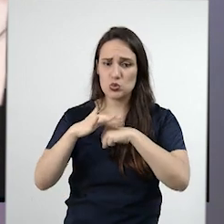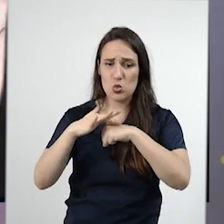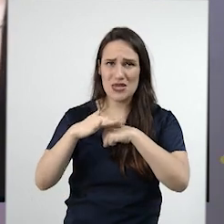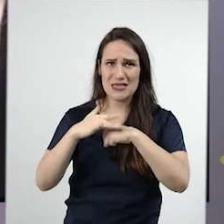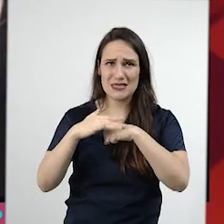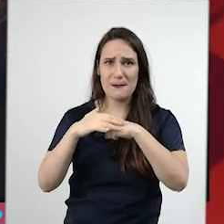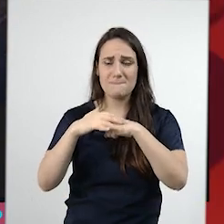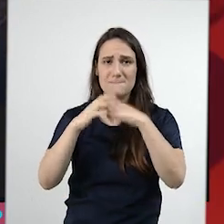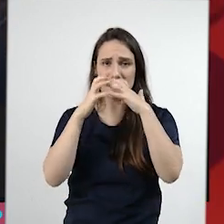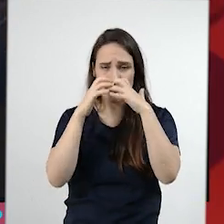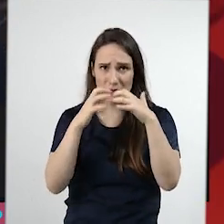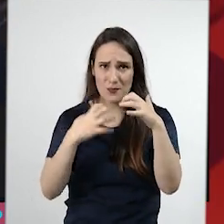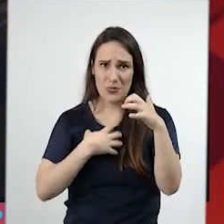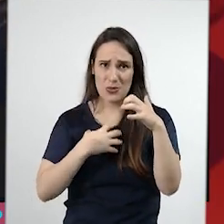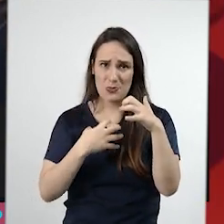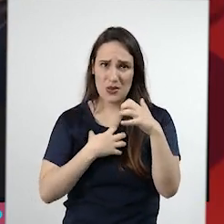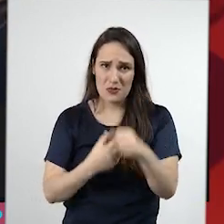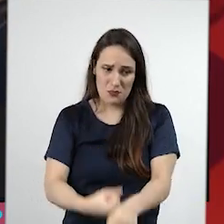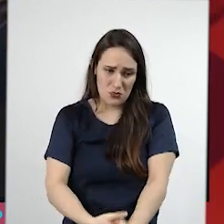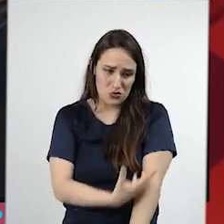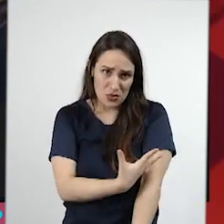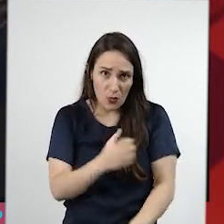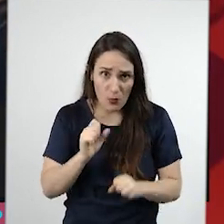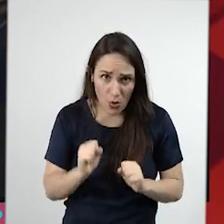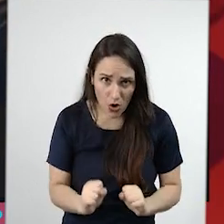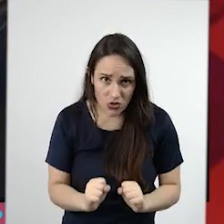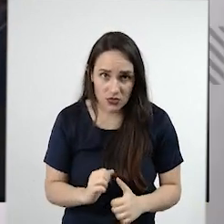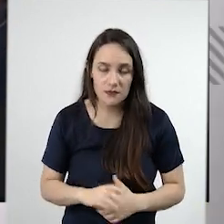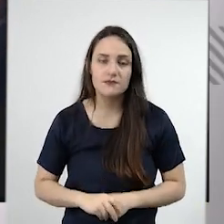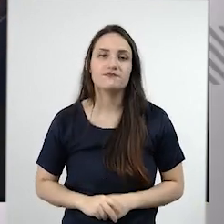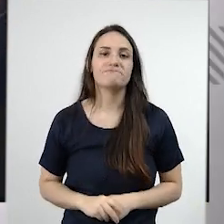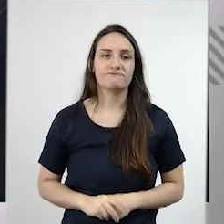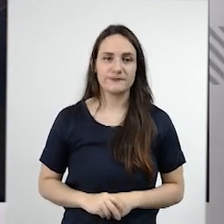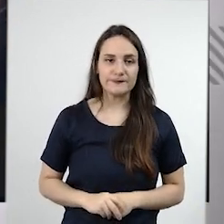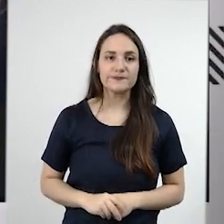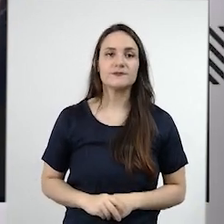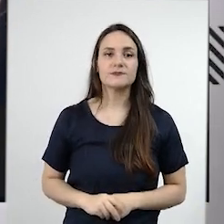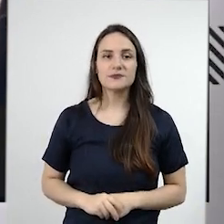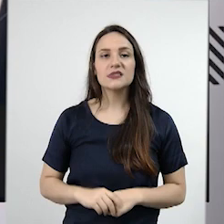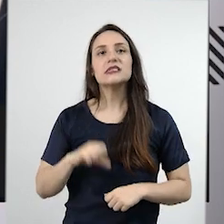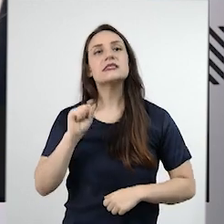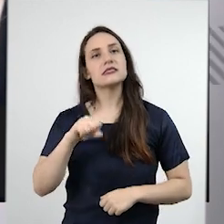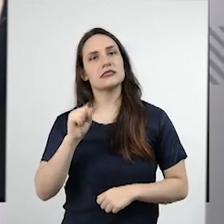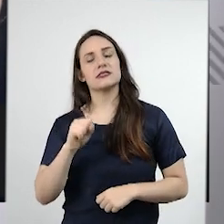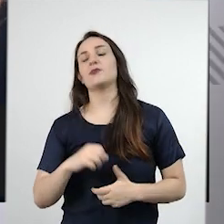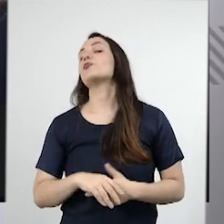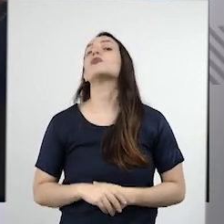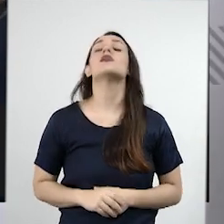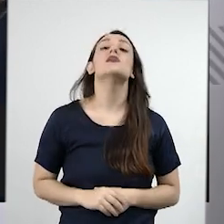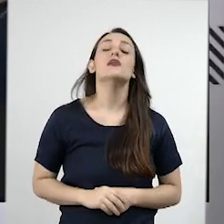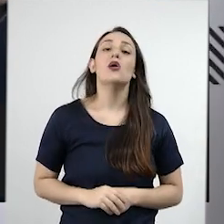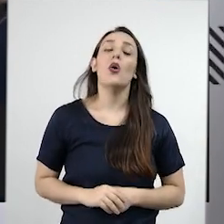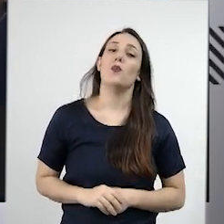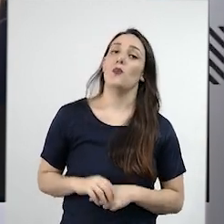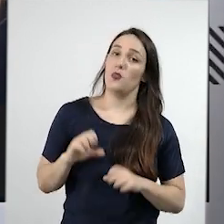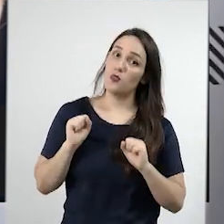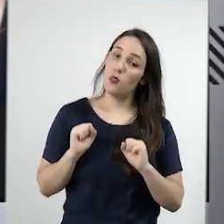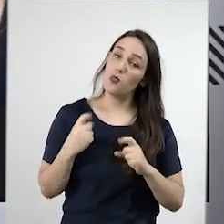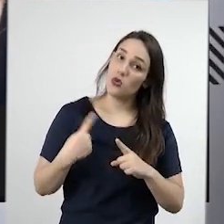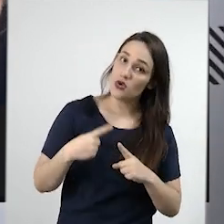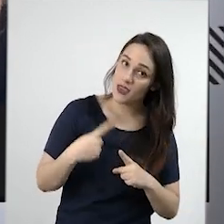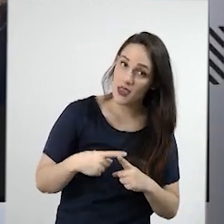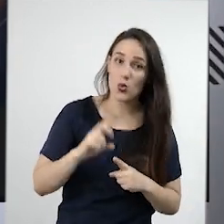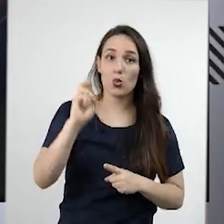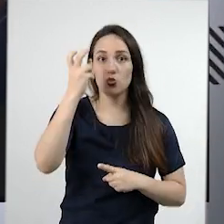doenças relacionadas ao emocional? Com certeza, Lídia, principalmente porque a nossa cultura é